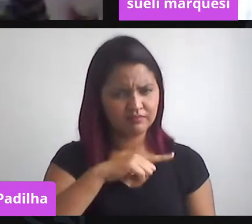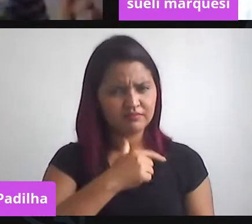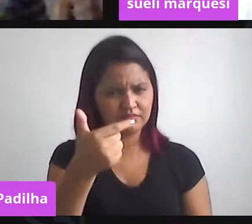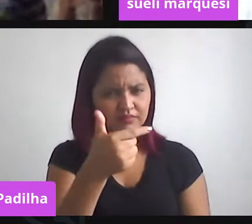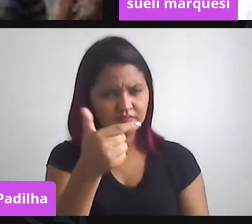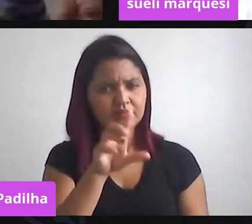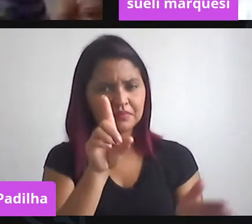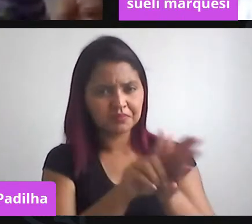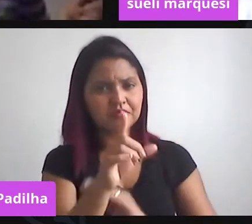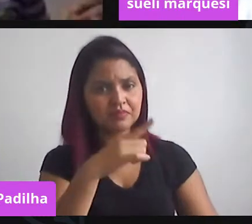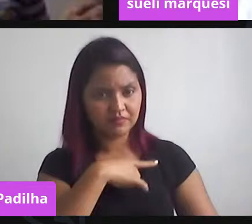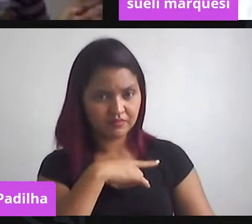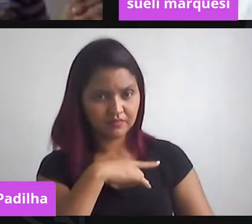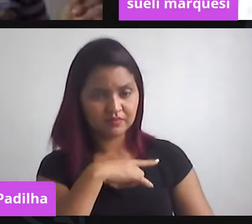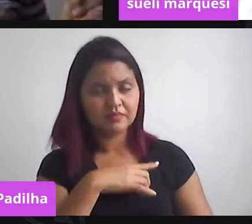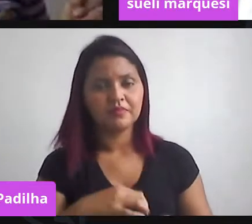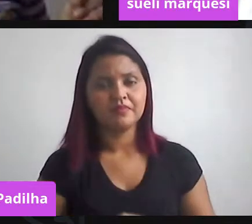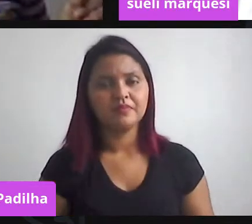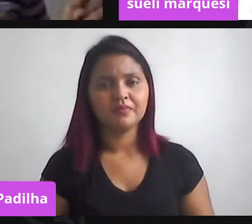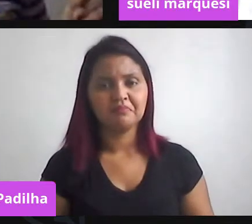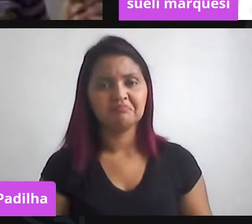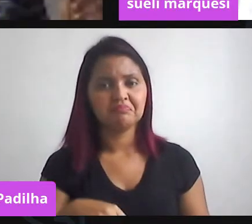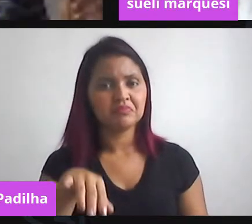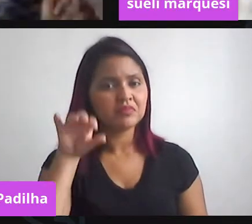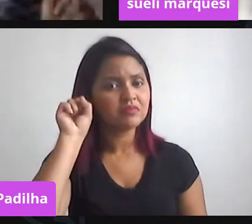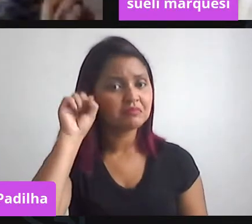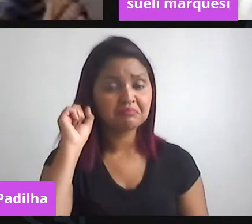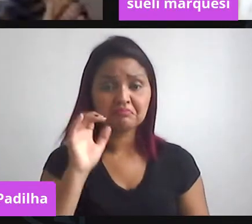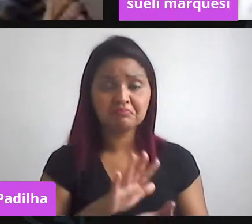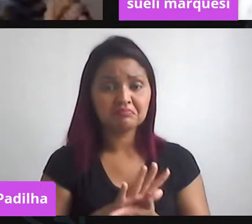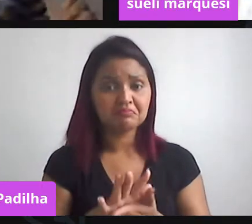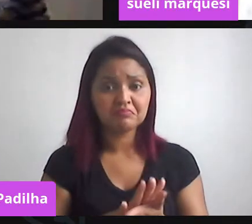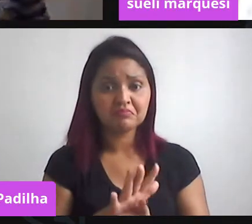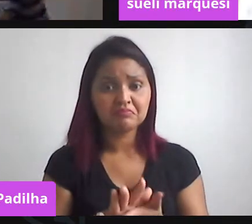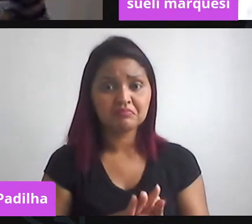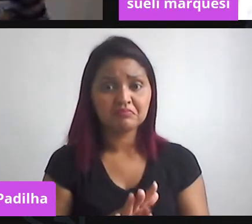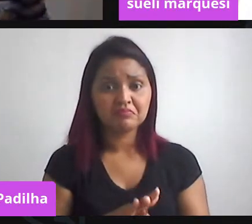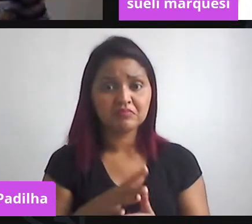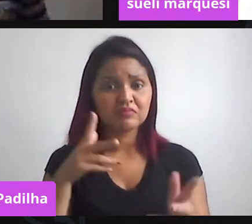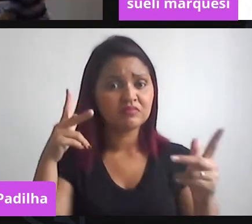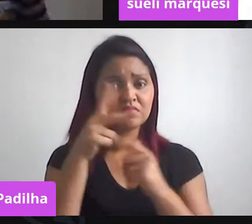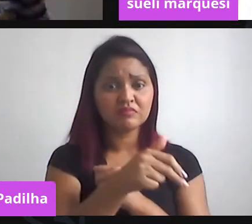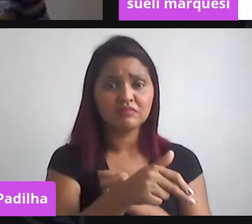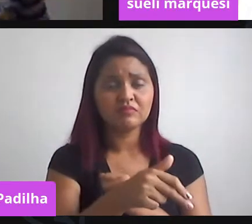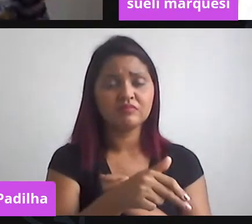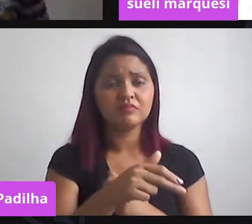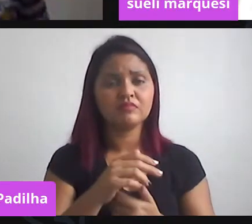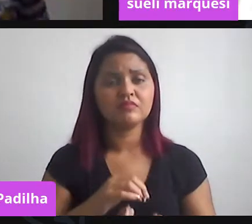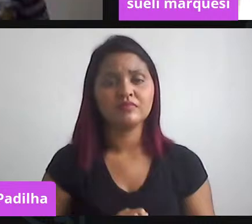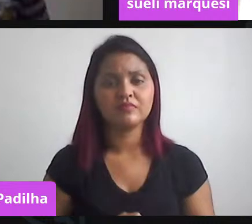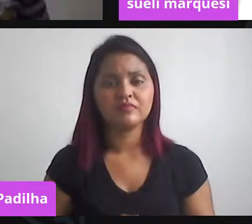tinha? Eu não estou ouvindo direito, tem interferência.